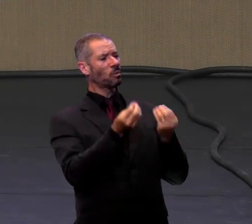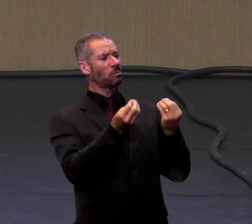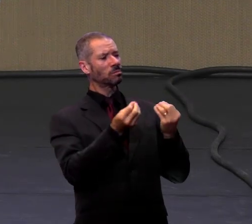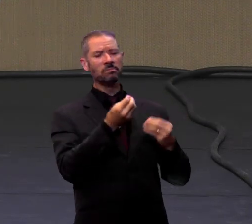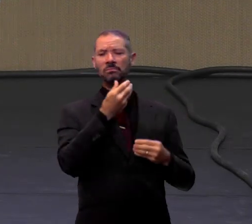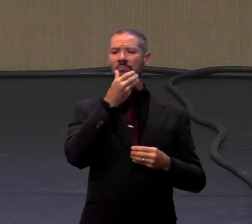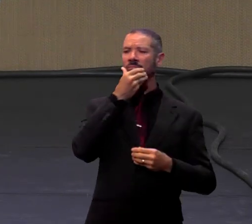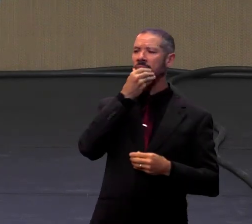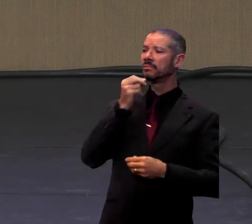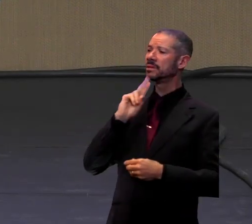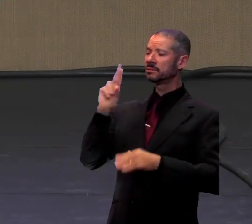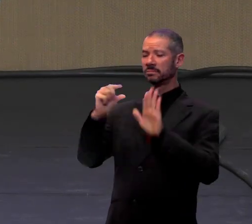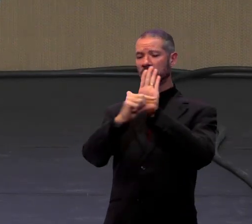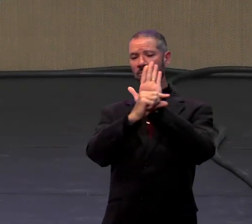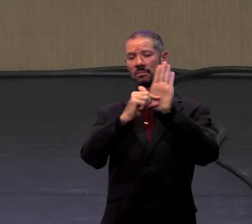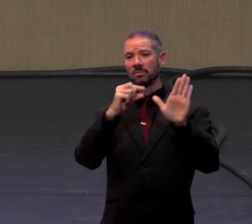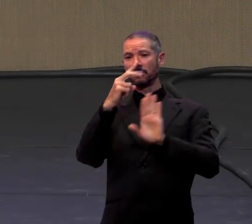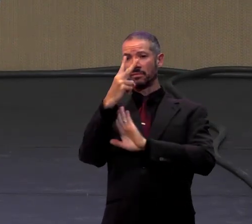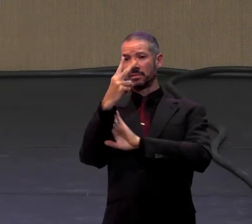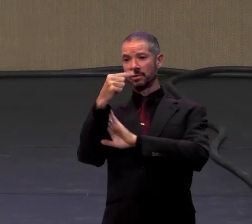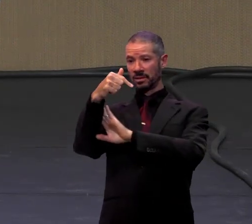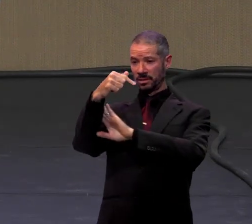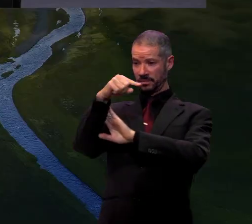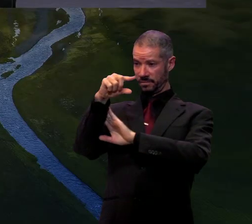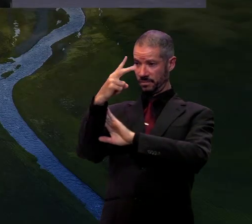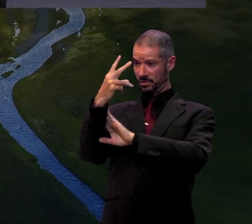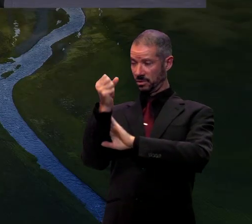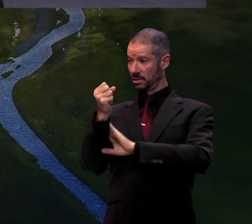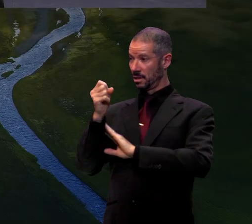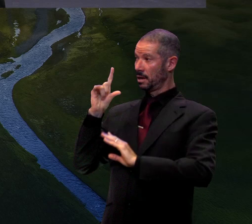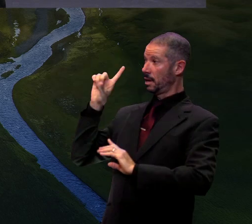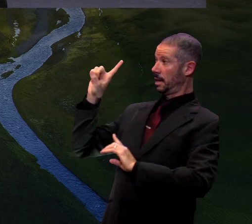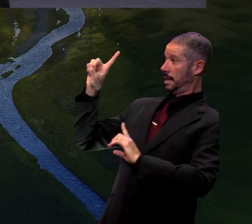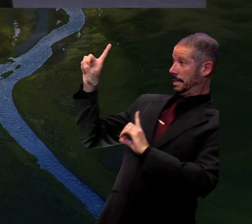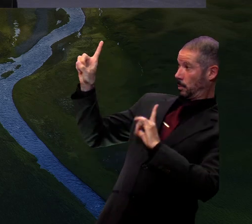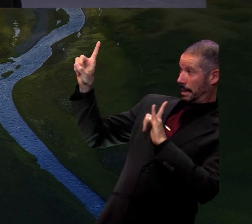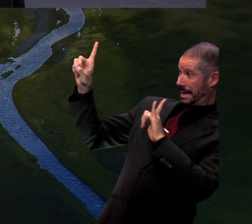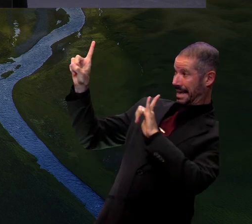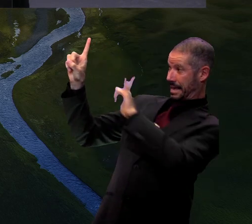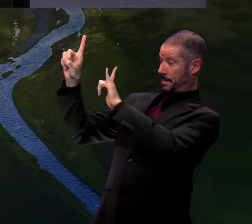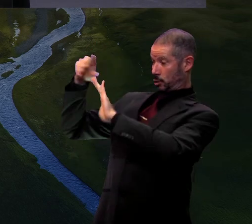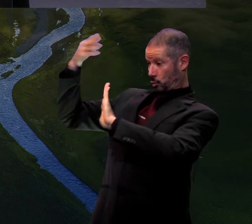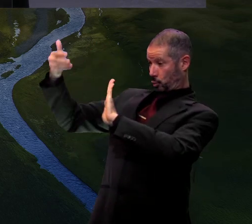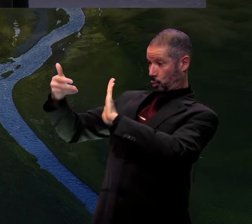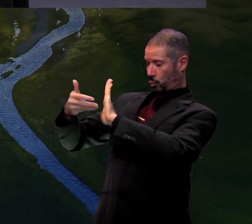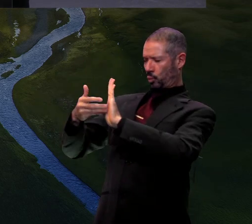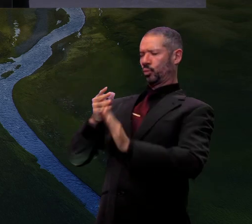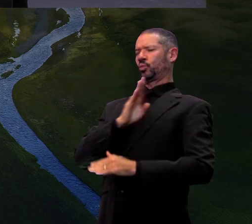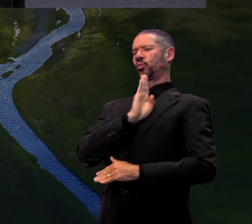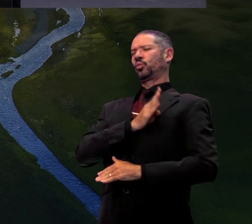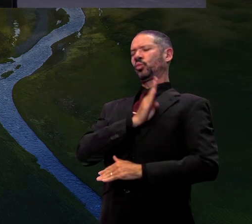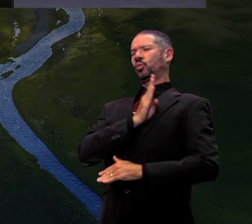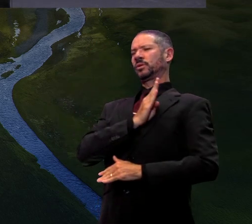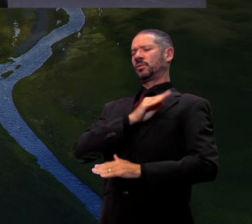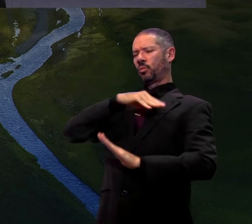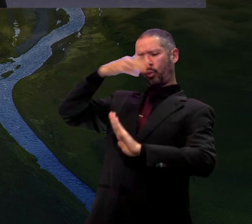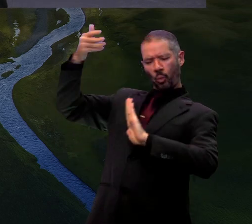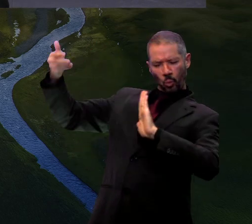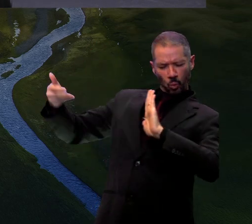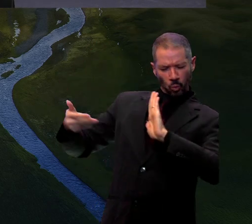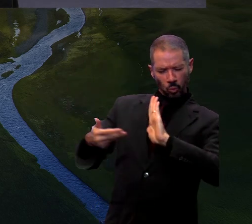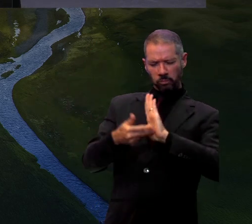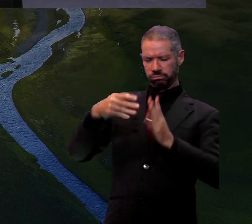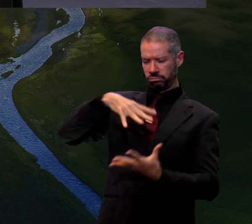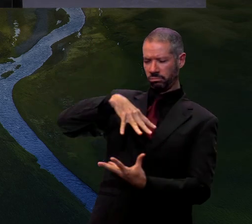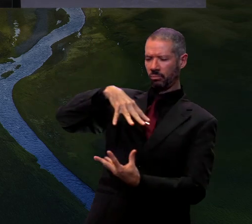homem responde, versículos 27 e 28. Ame o Senhor seu Deus, de todo o seu coração, de toda a